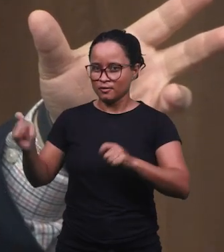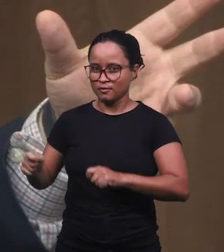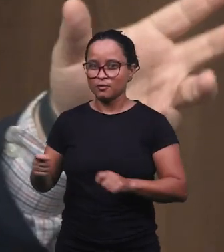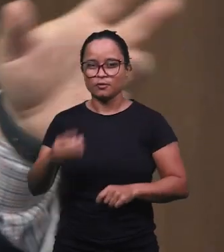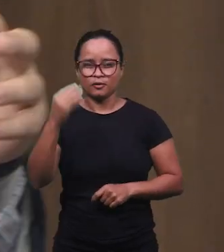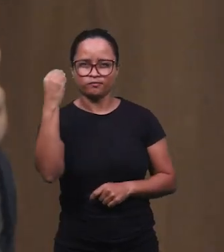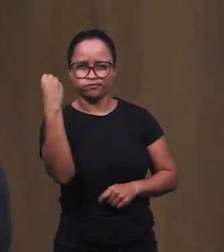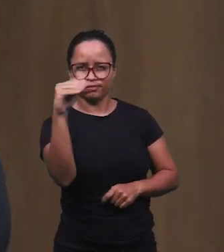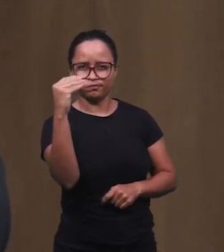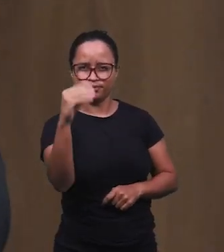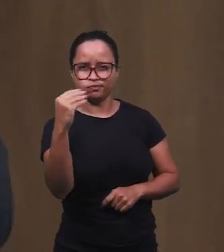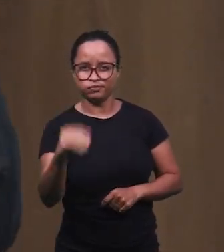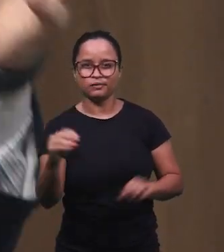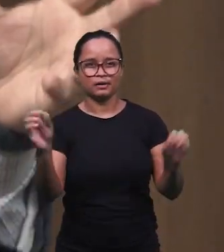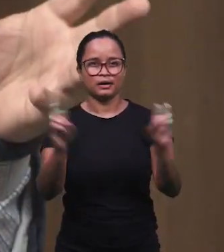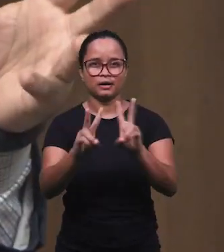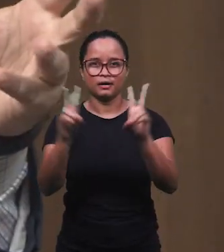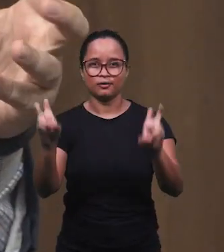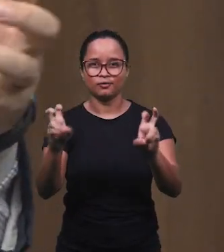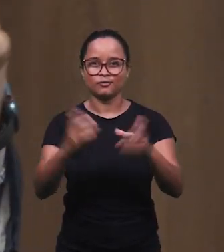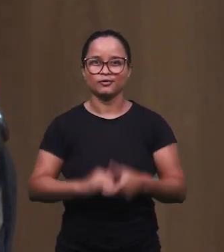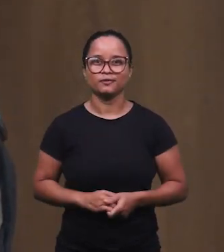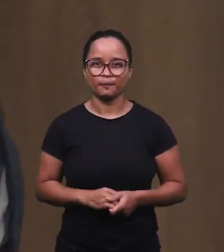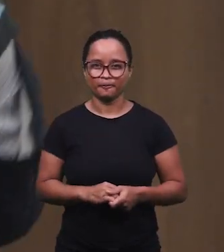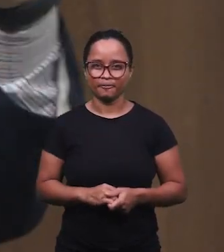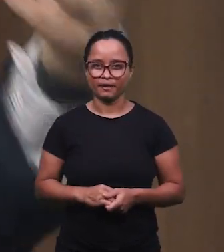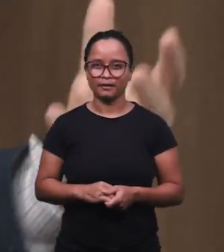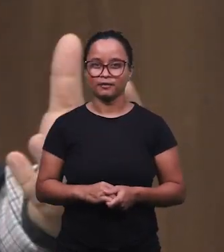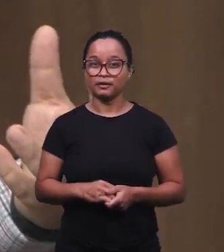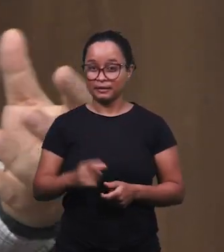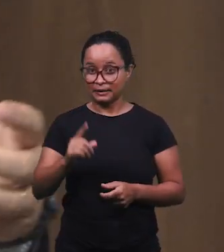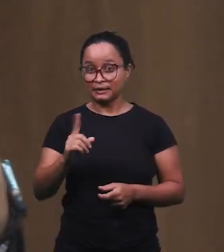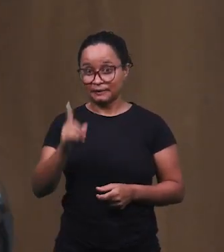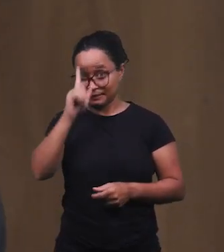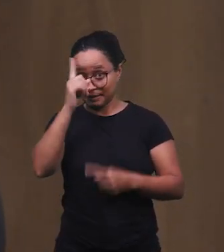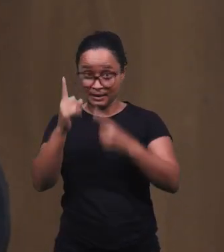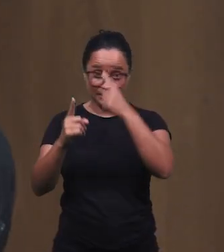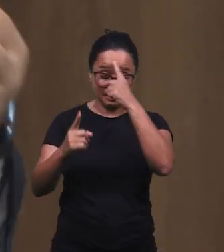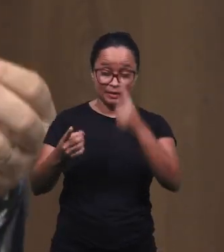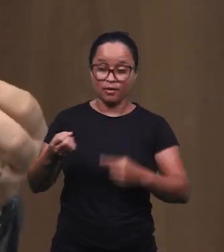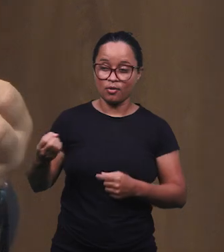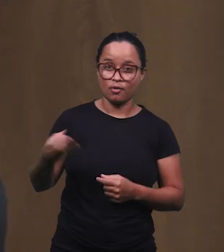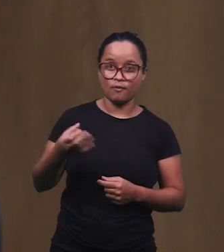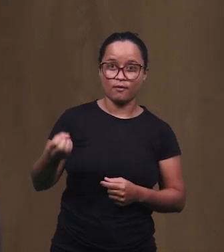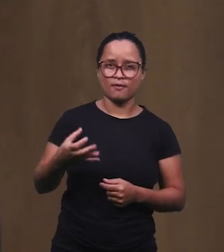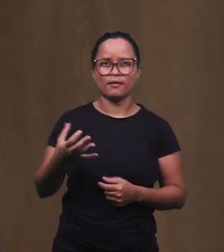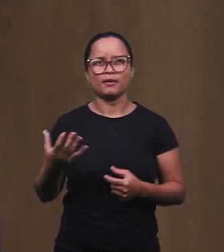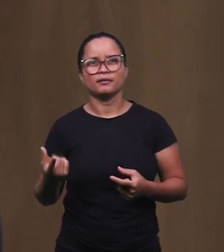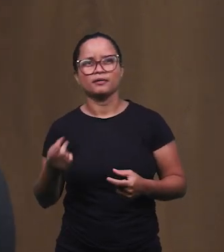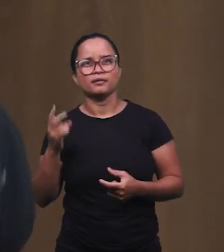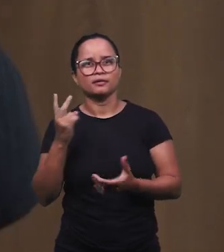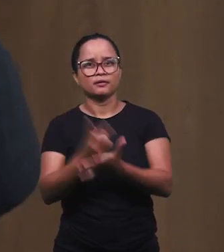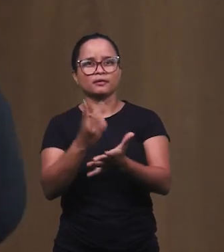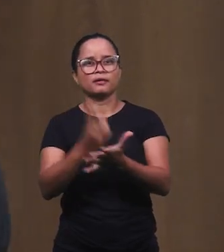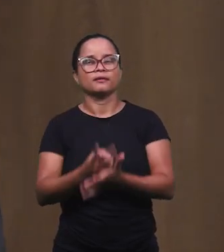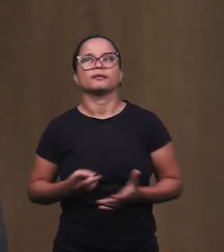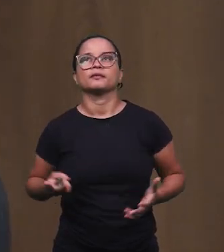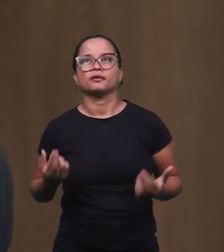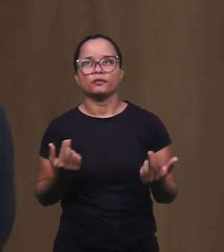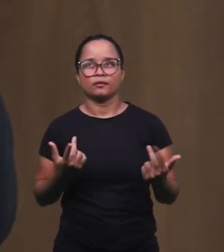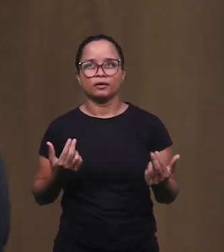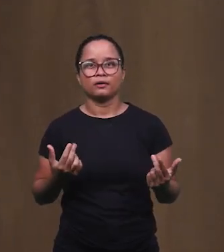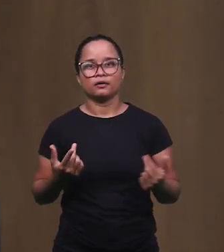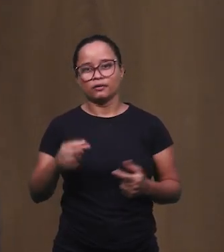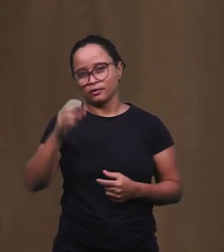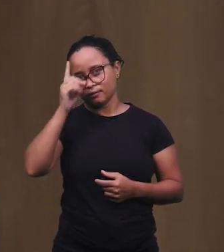para postar assuntos de forma criativa, de forma nova, para também não ficar postando a mesma